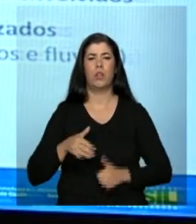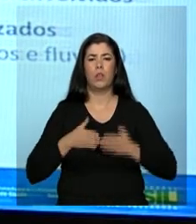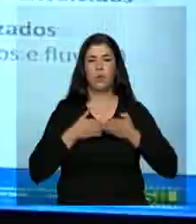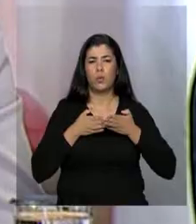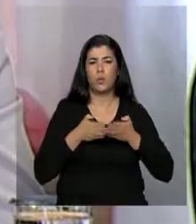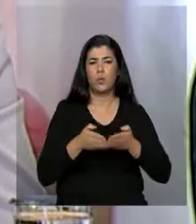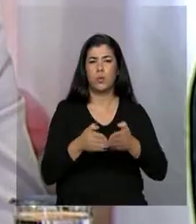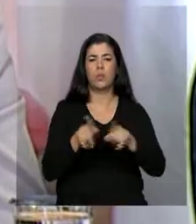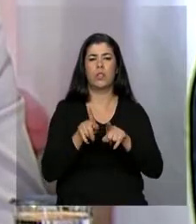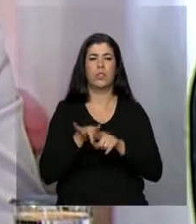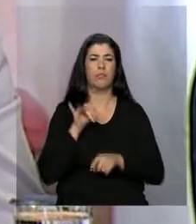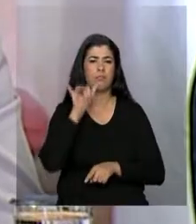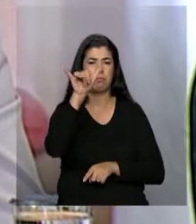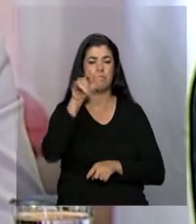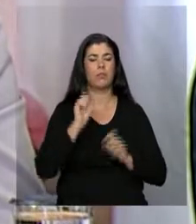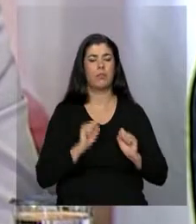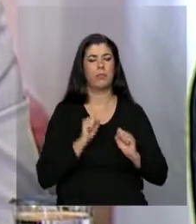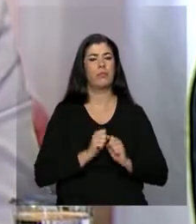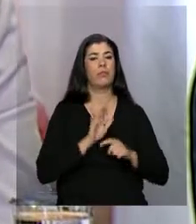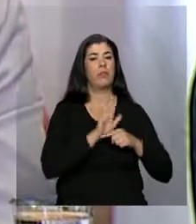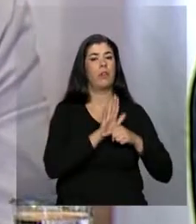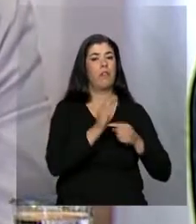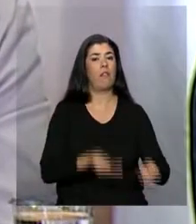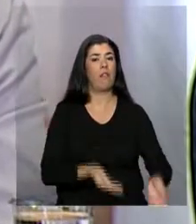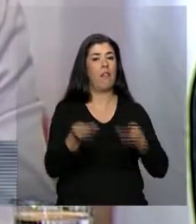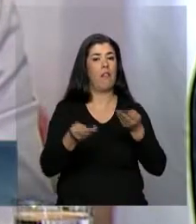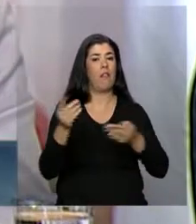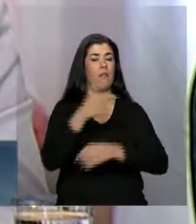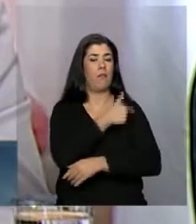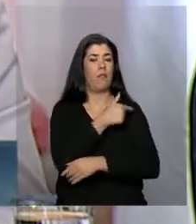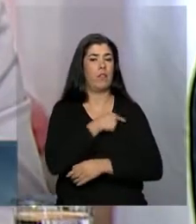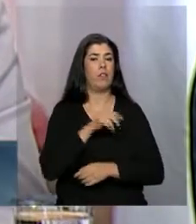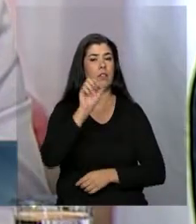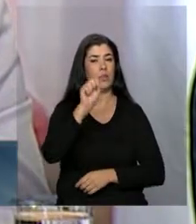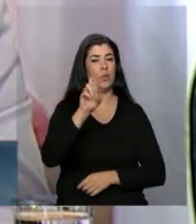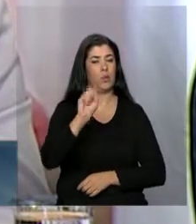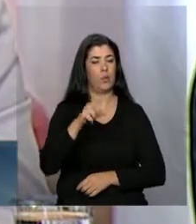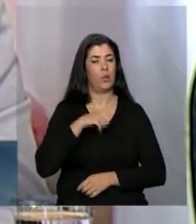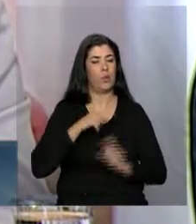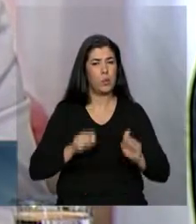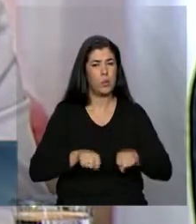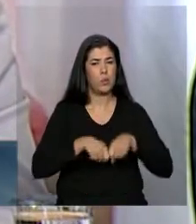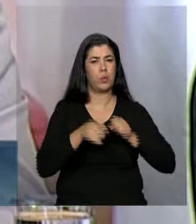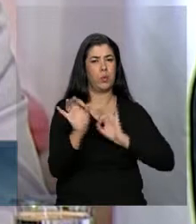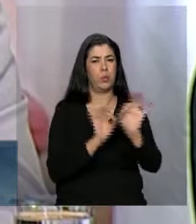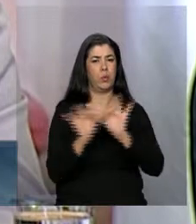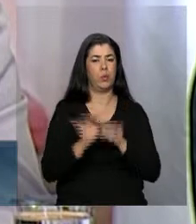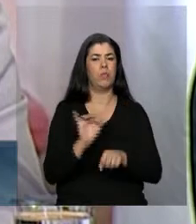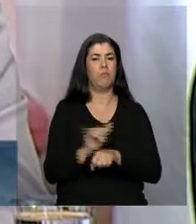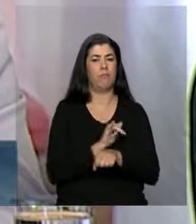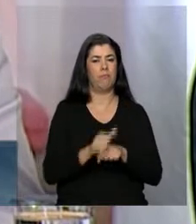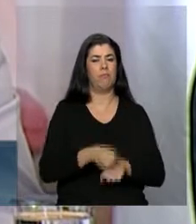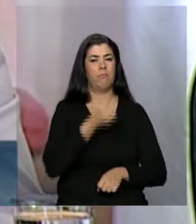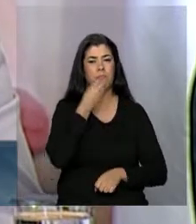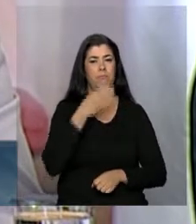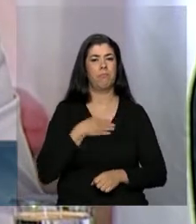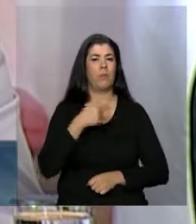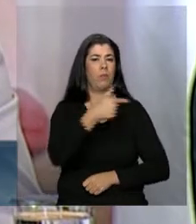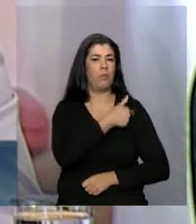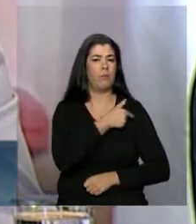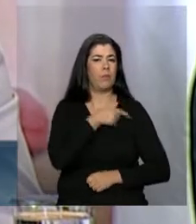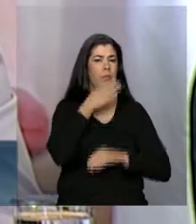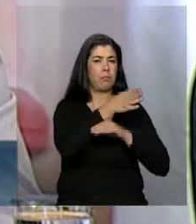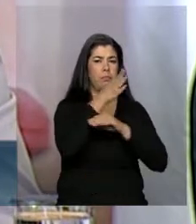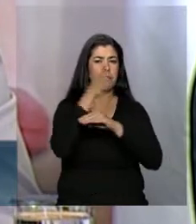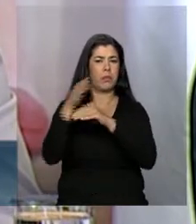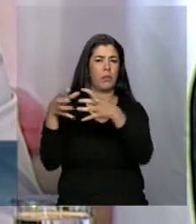e fluviais, mostrando realmente o grande esforço do Sistema Único de Saúde para garantir que a vacinação chegue a todo o grupo que